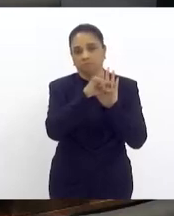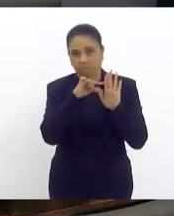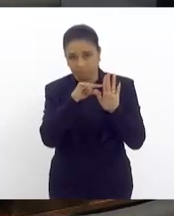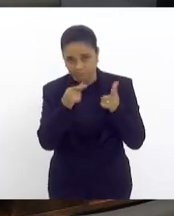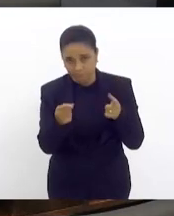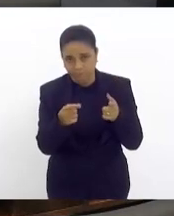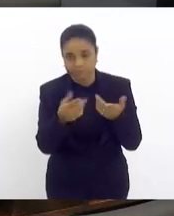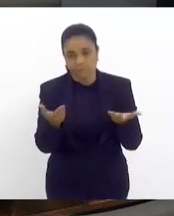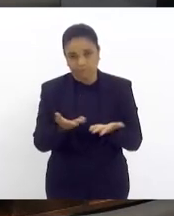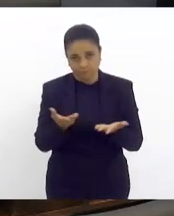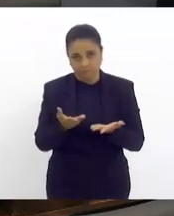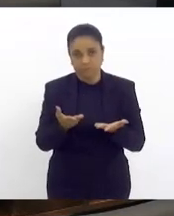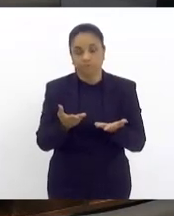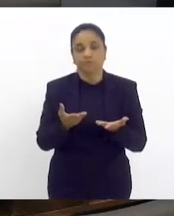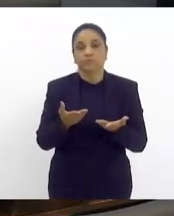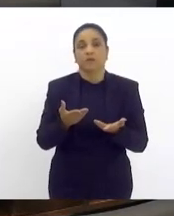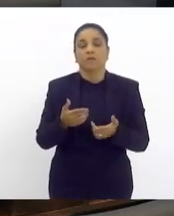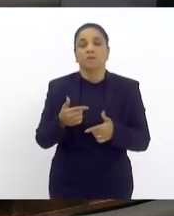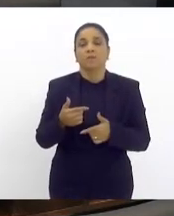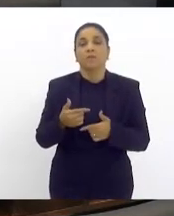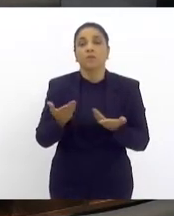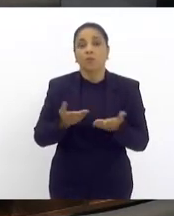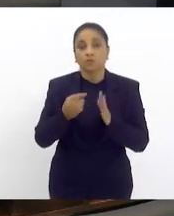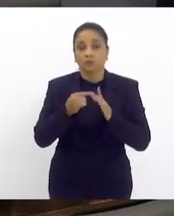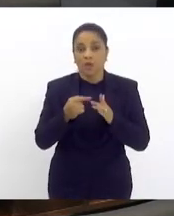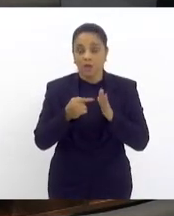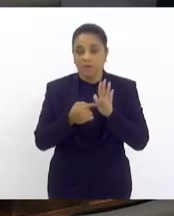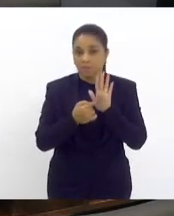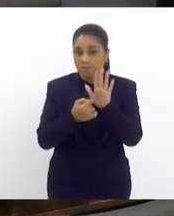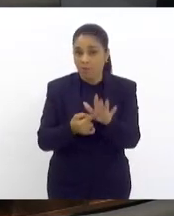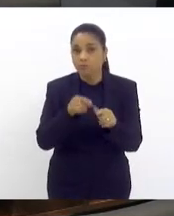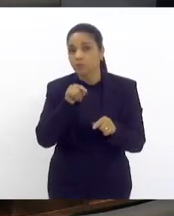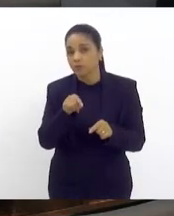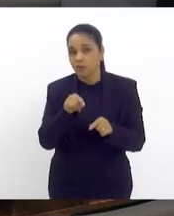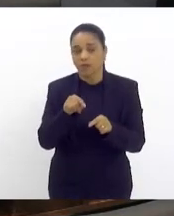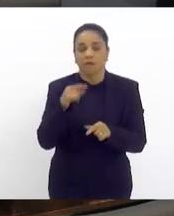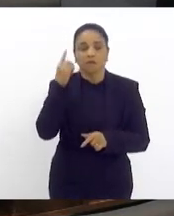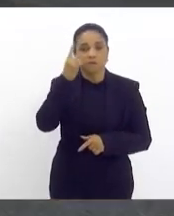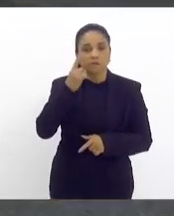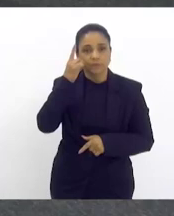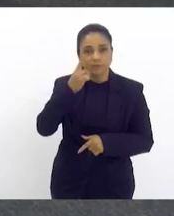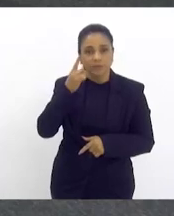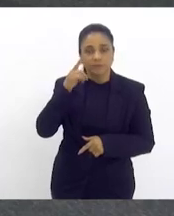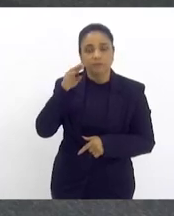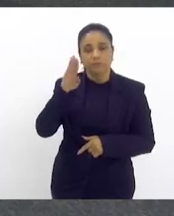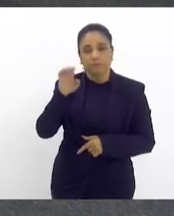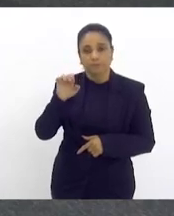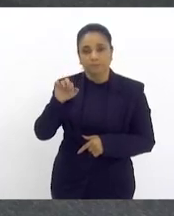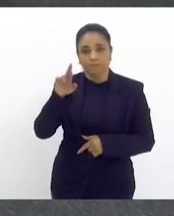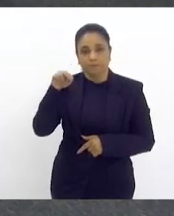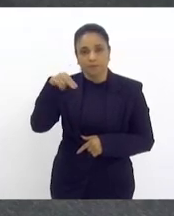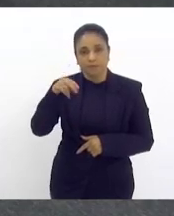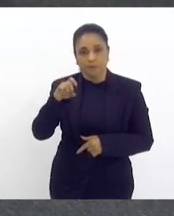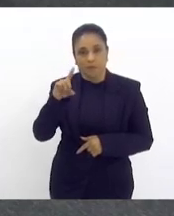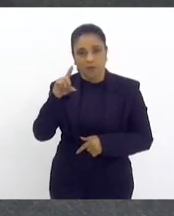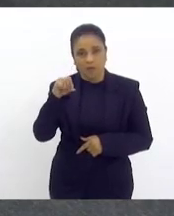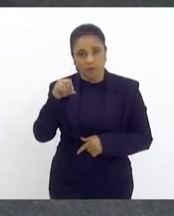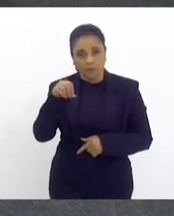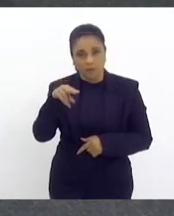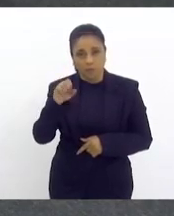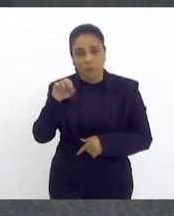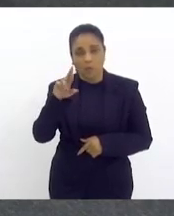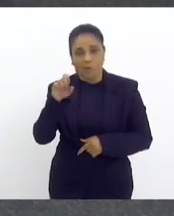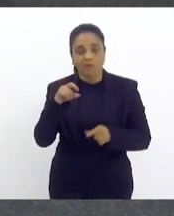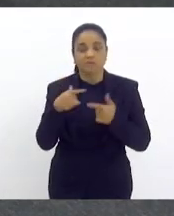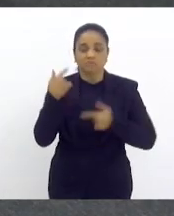assim essa indicação do deputado Bernardo Rossi em debate soma-se a iniciativa